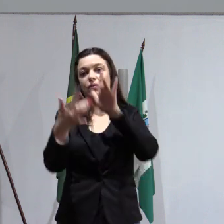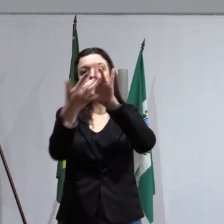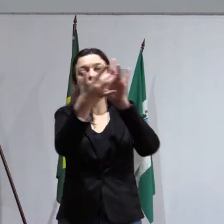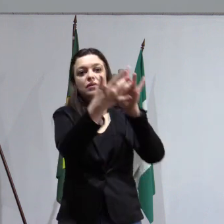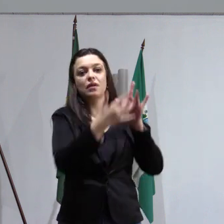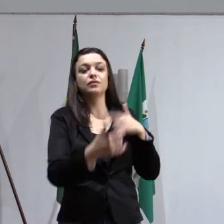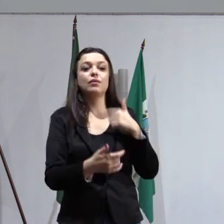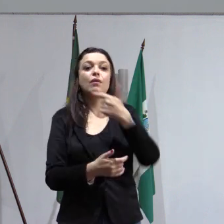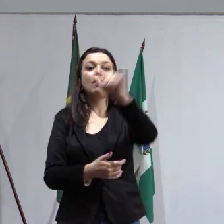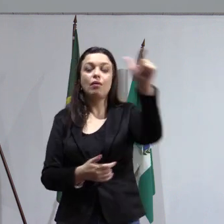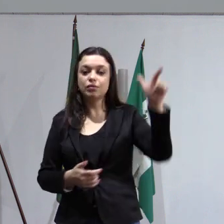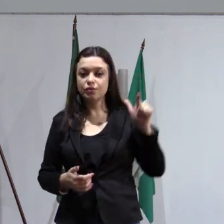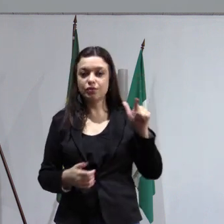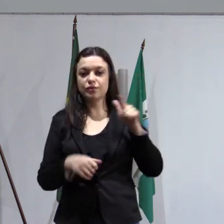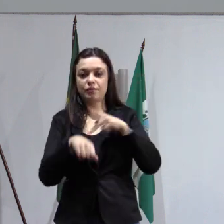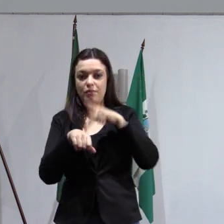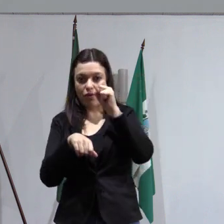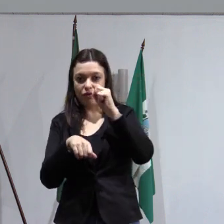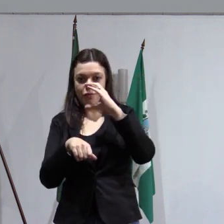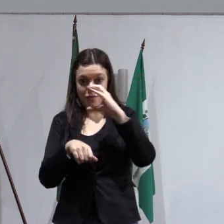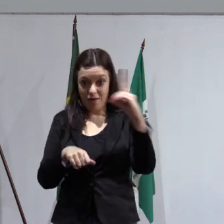coordenadores de pós-graduação.